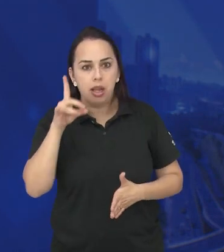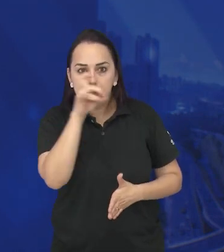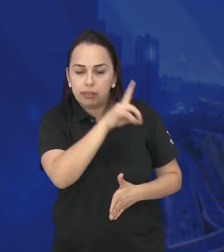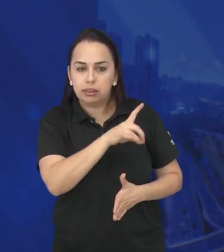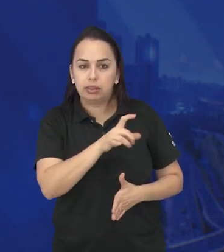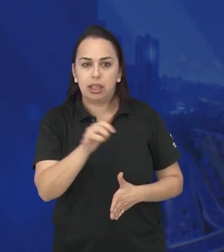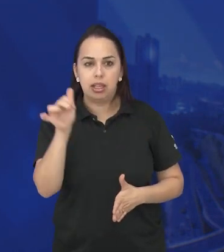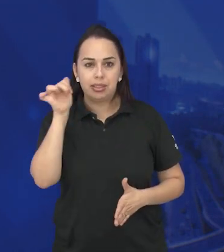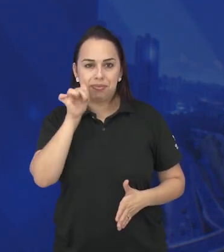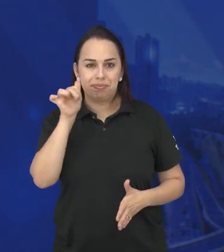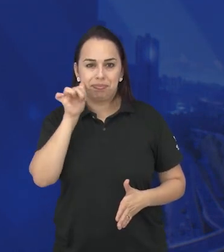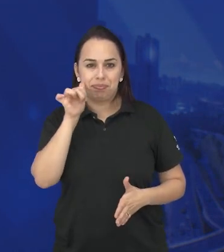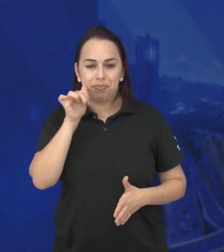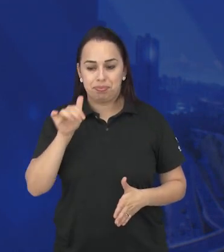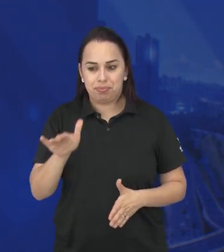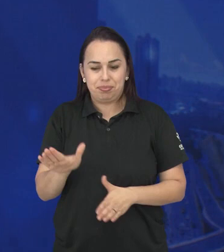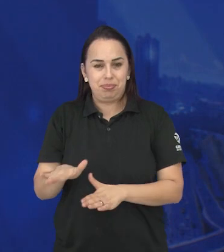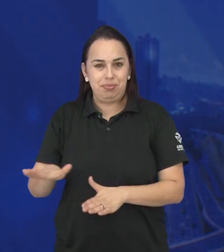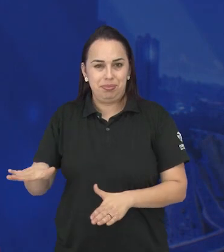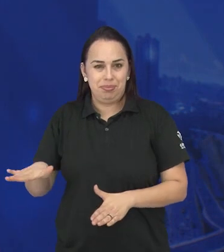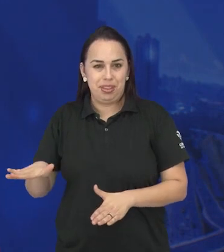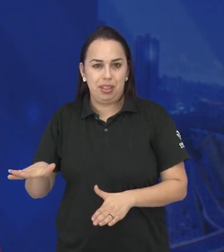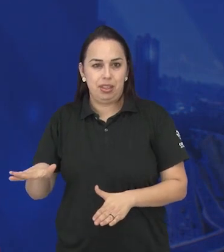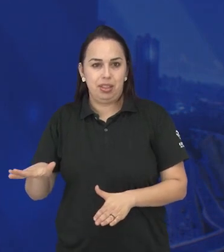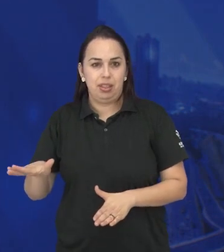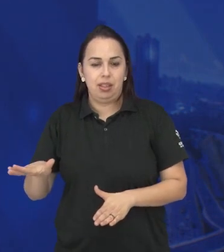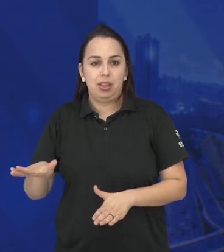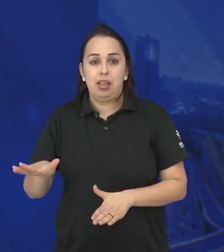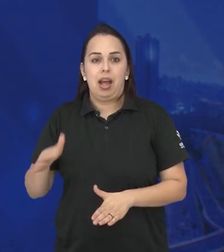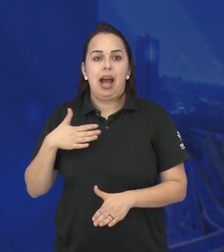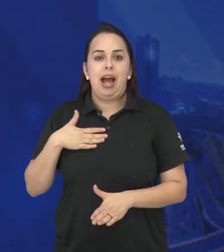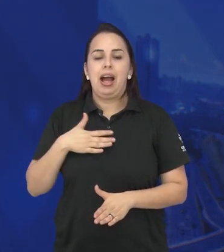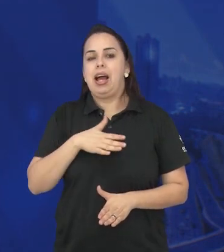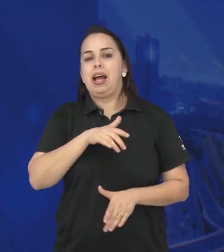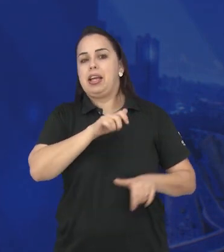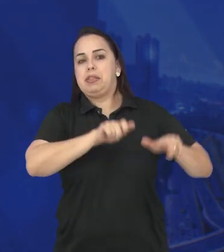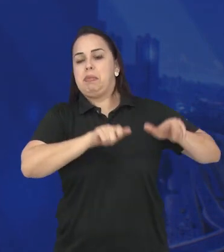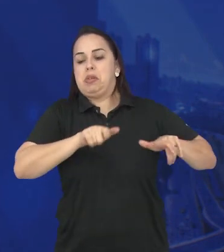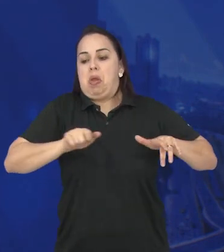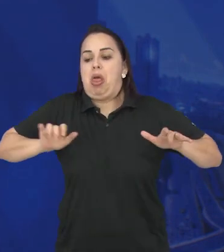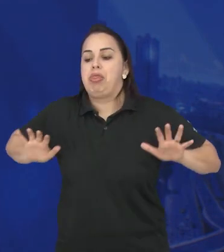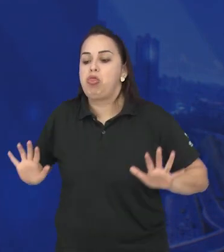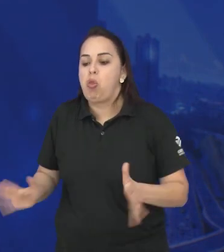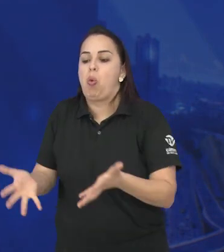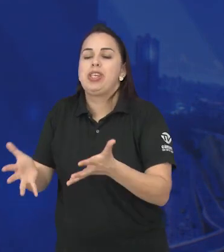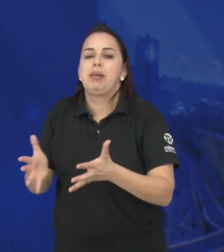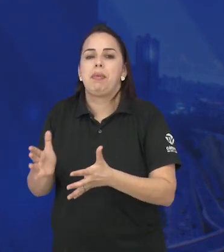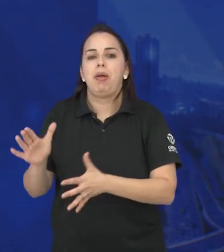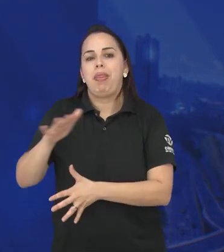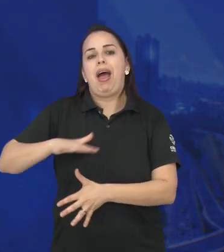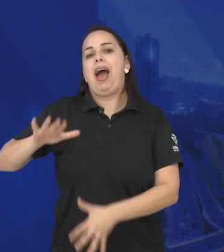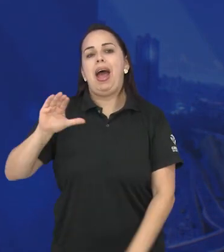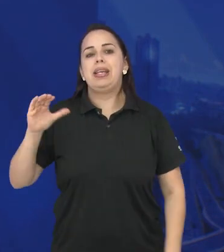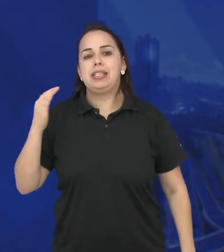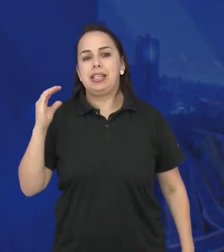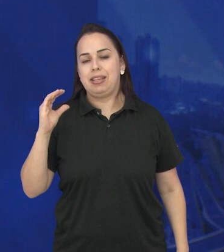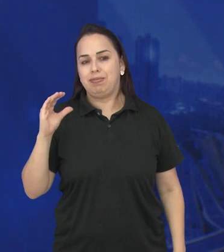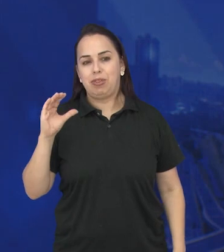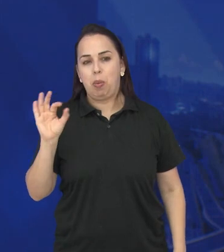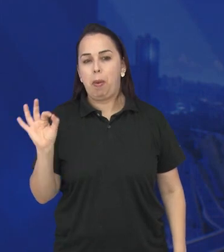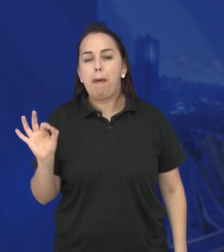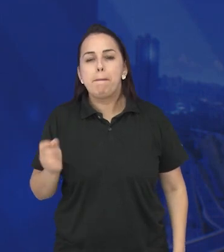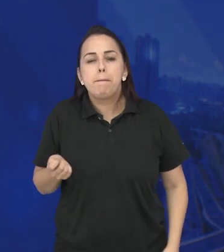As meninas, desde crianças, elas já não são tão incentivadas a participar das atividades assim